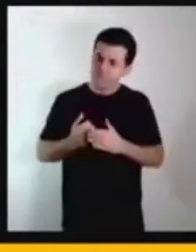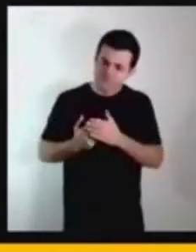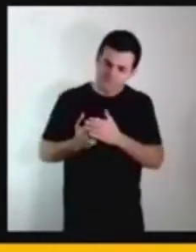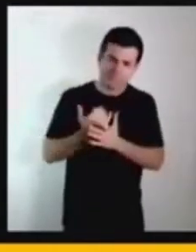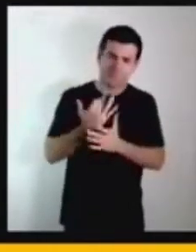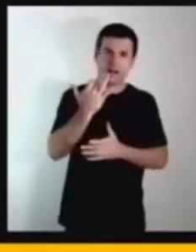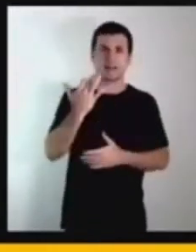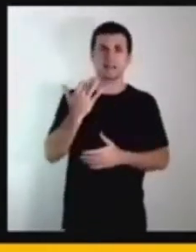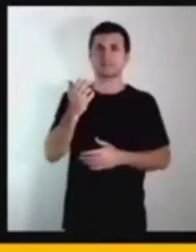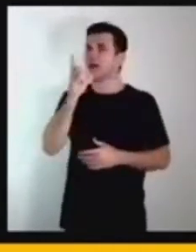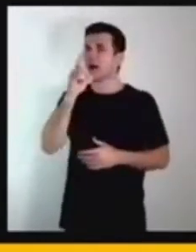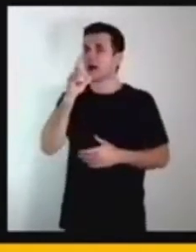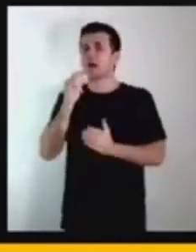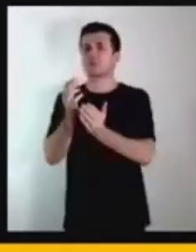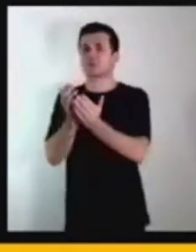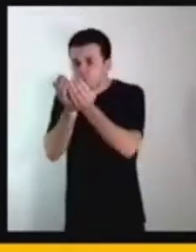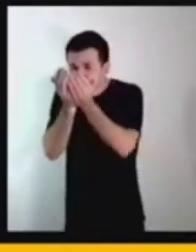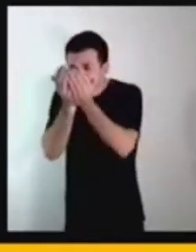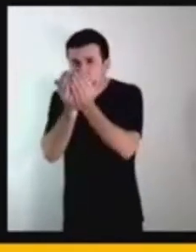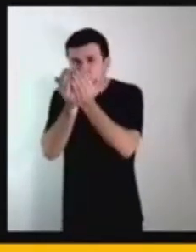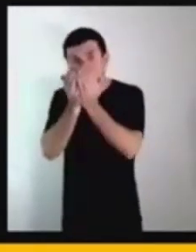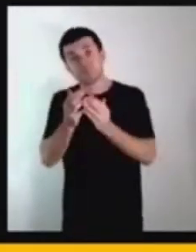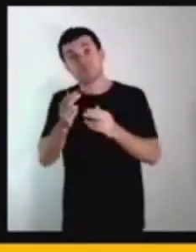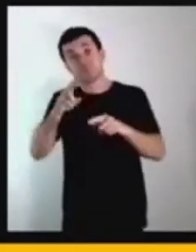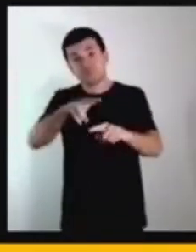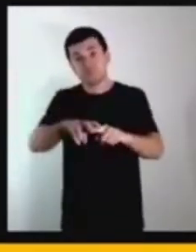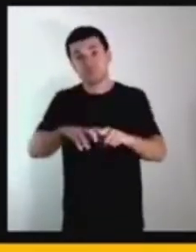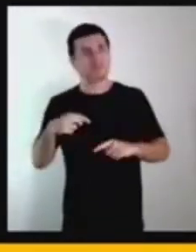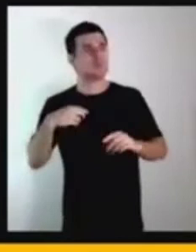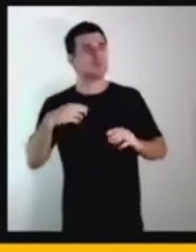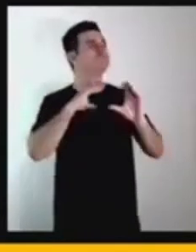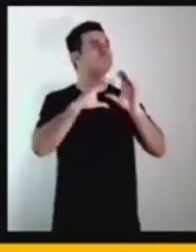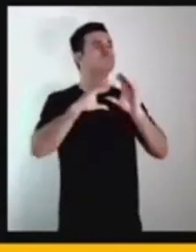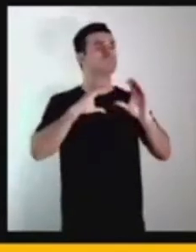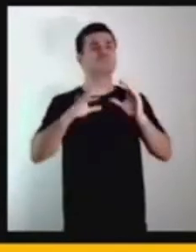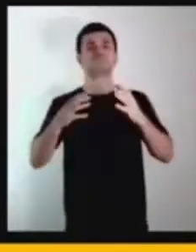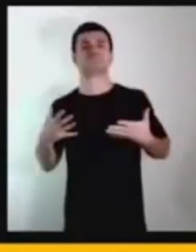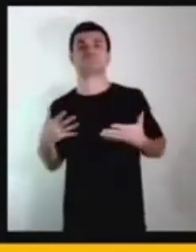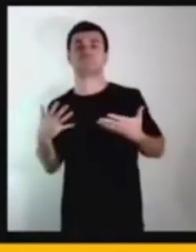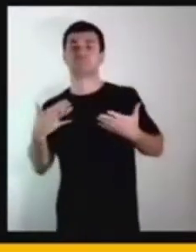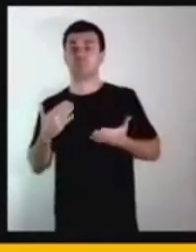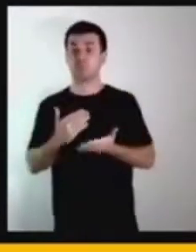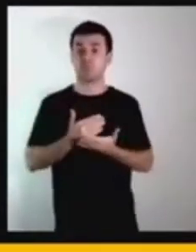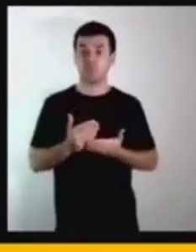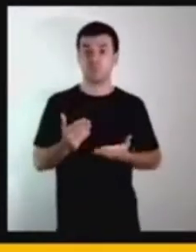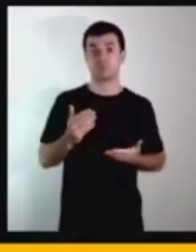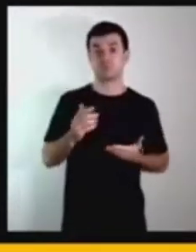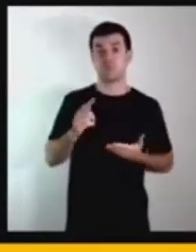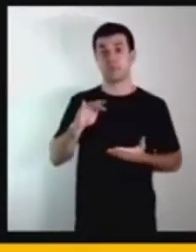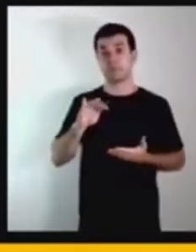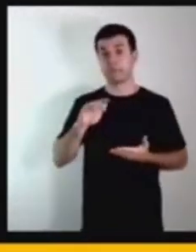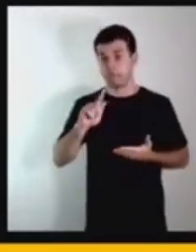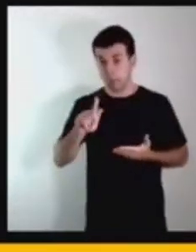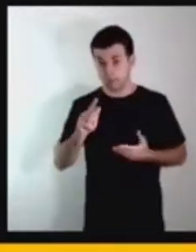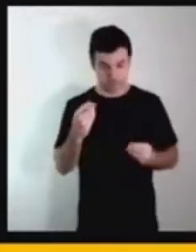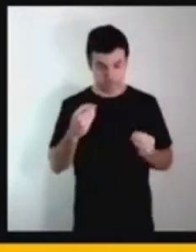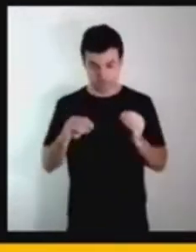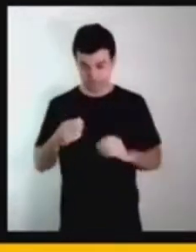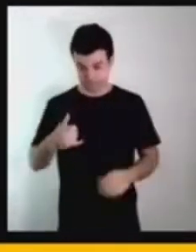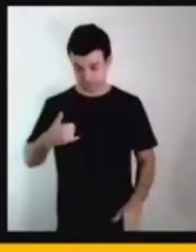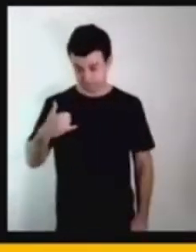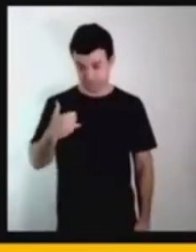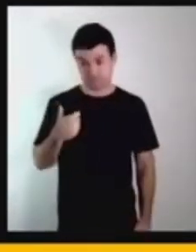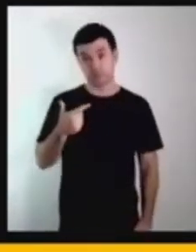chuva. E eu então virei uma criança muito comunicativa, tive meu primeiro blog com 12 anos. E também era muito boa